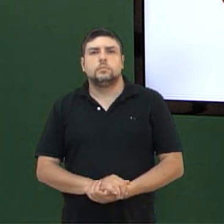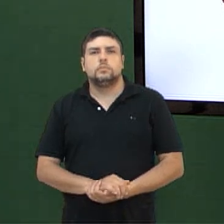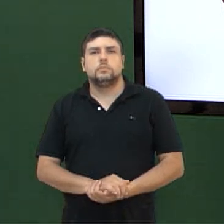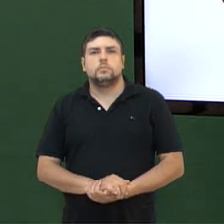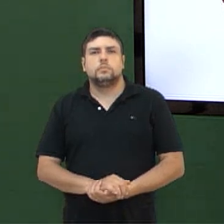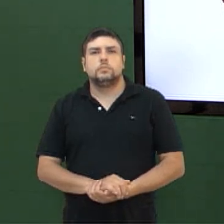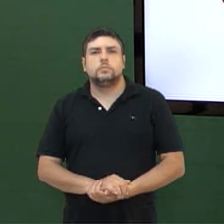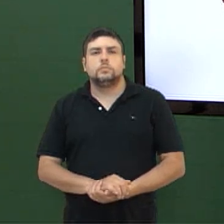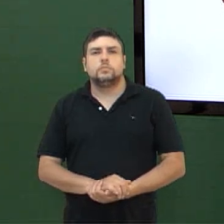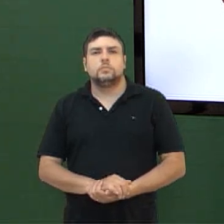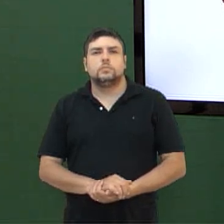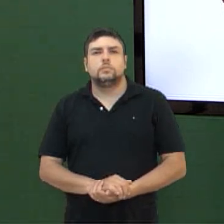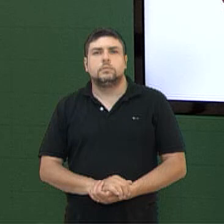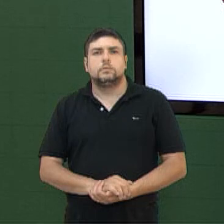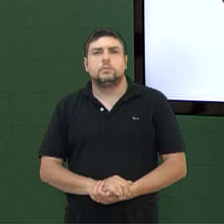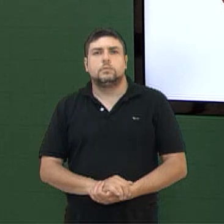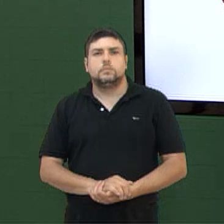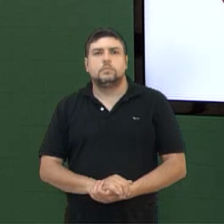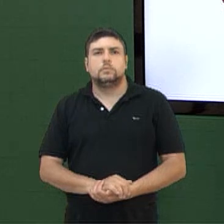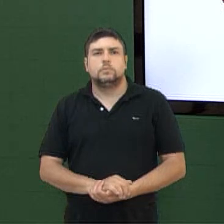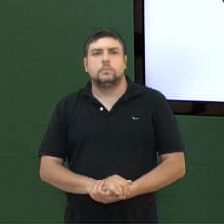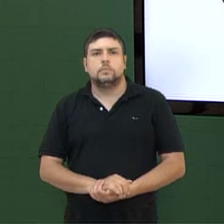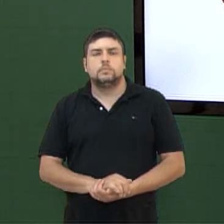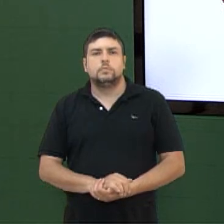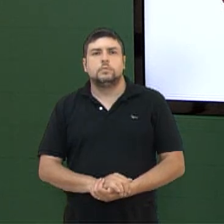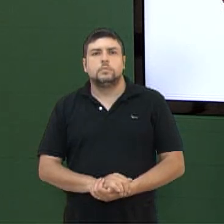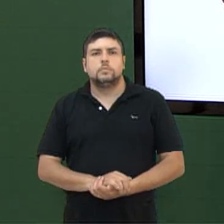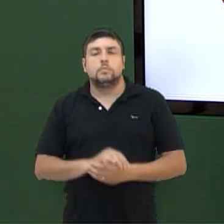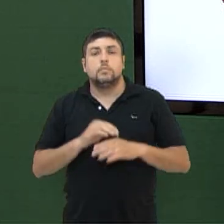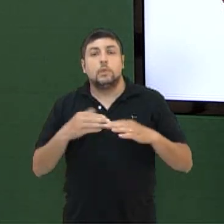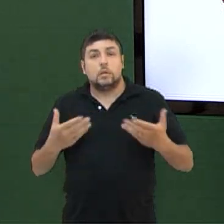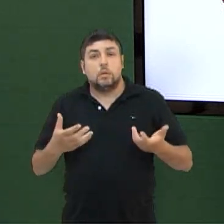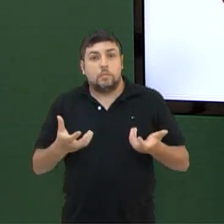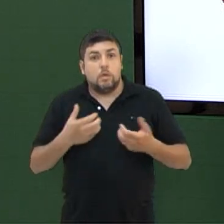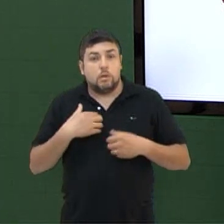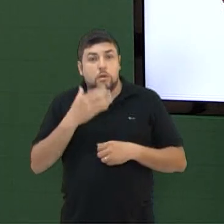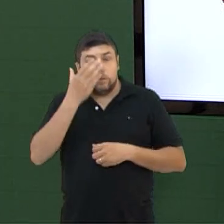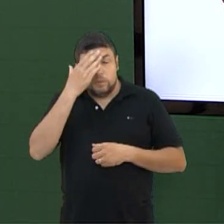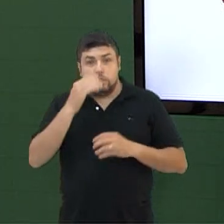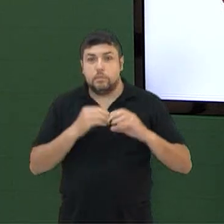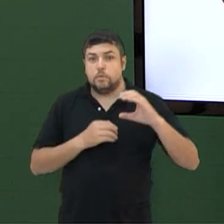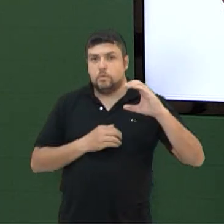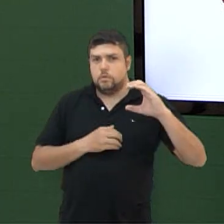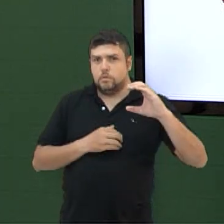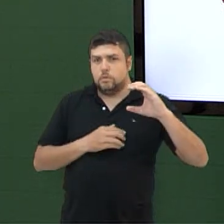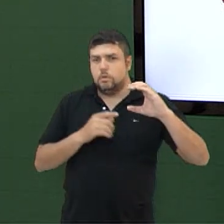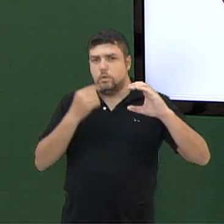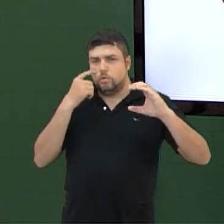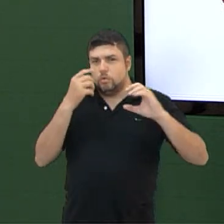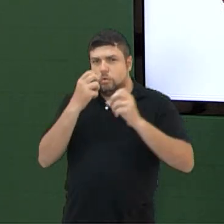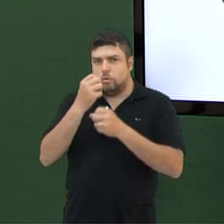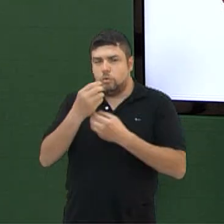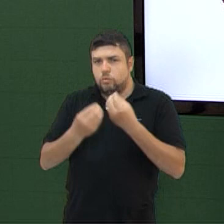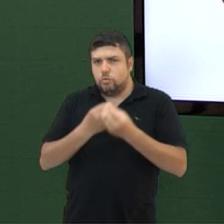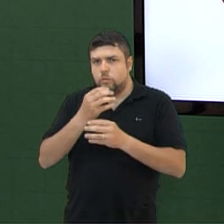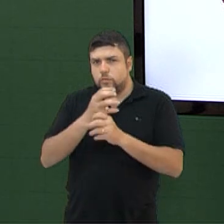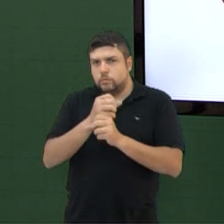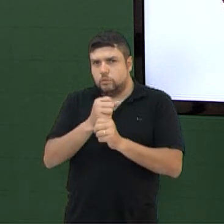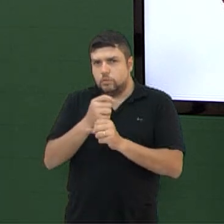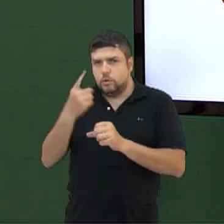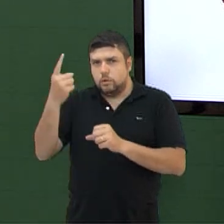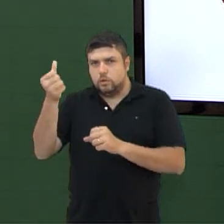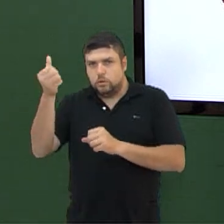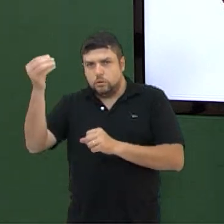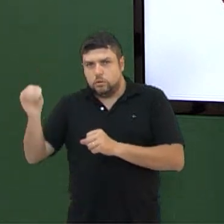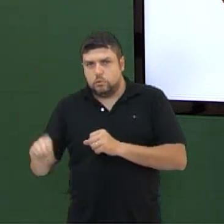16. Como eu quero saber o valor do C, que é o comprimento, eu vou passar esse 16, que está aqui, lá do outro lado, multiplicando.